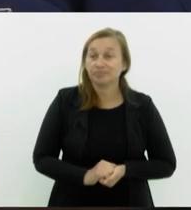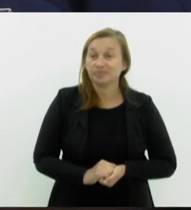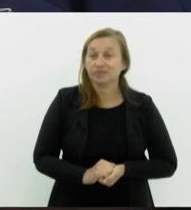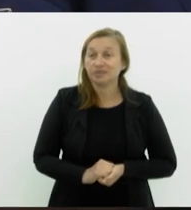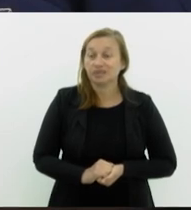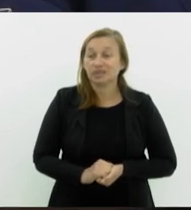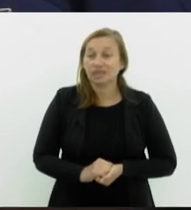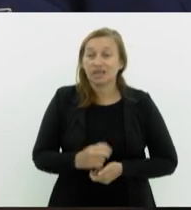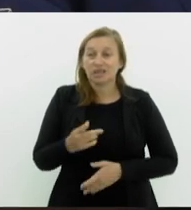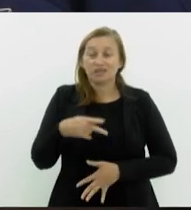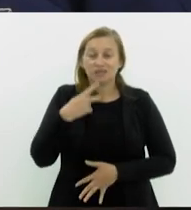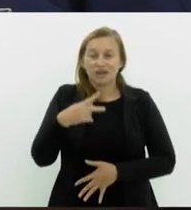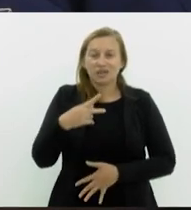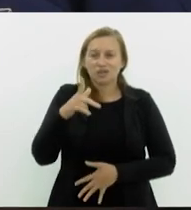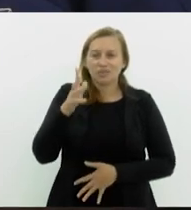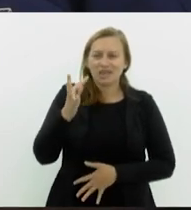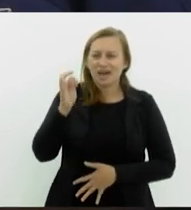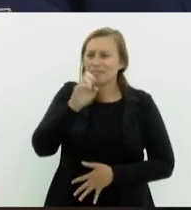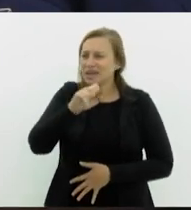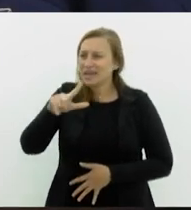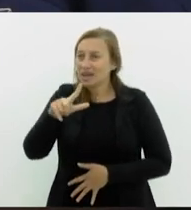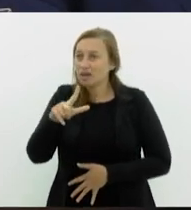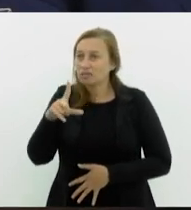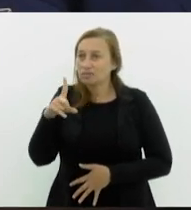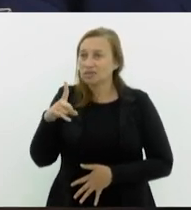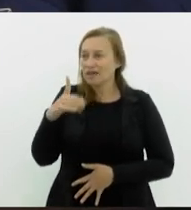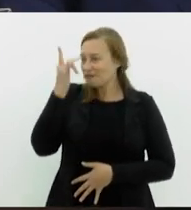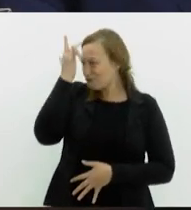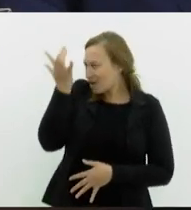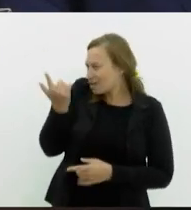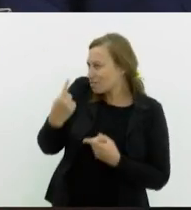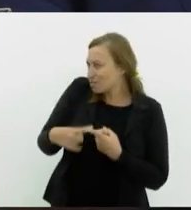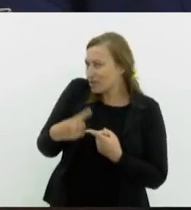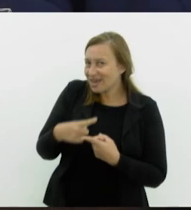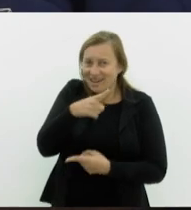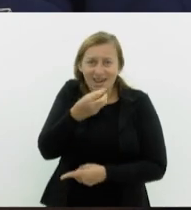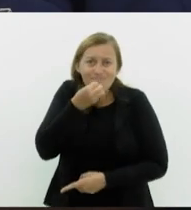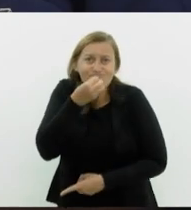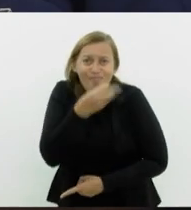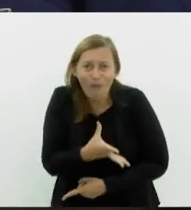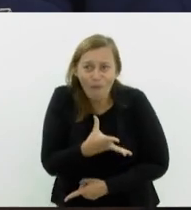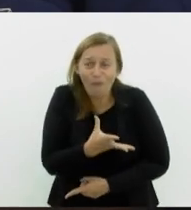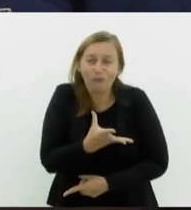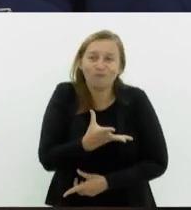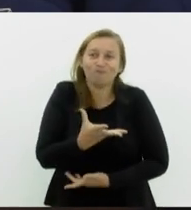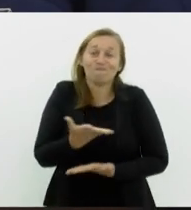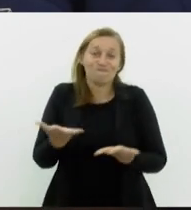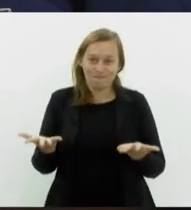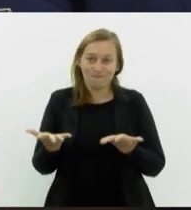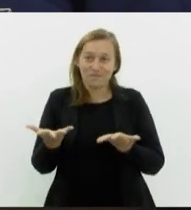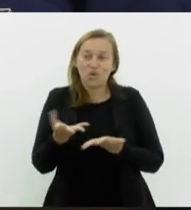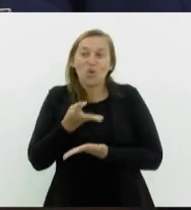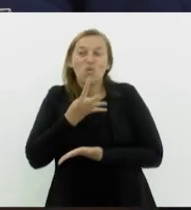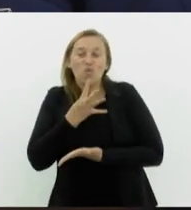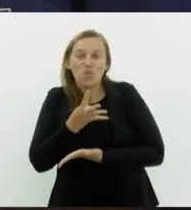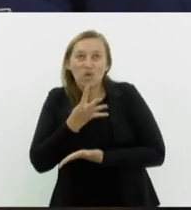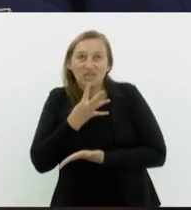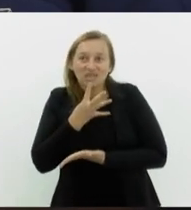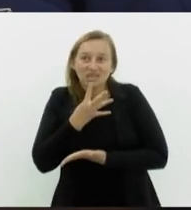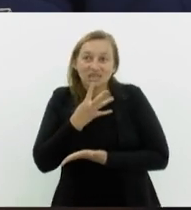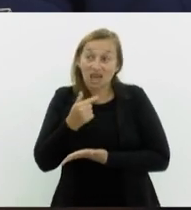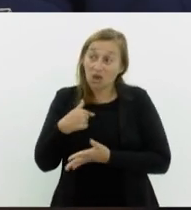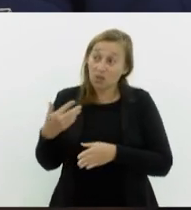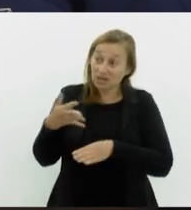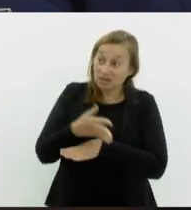Tecer palavras sobre Gabriel Zéfiro é uma tarefa bastante fácil, porque ele é um cara ímpar. Nos conhecemos, eu